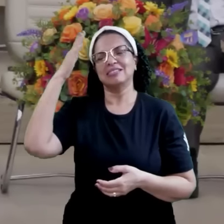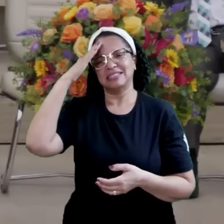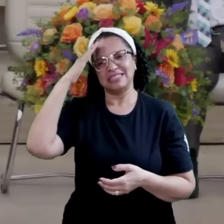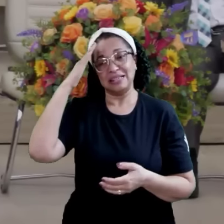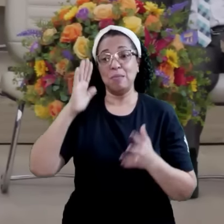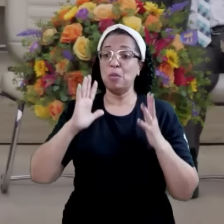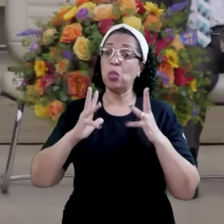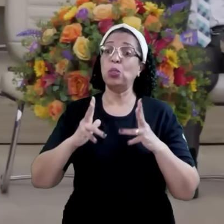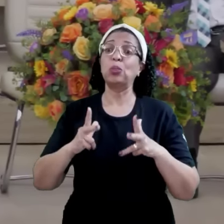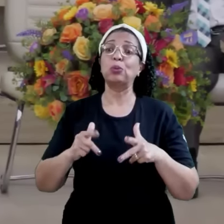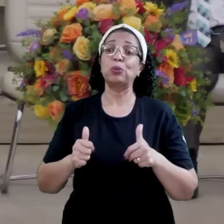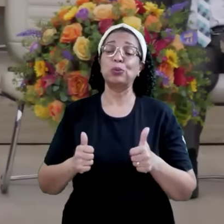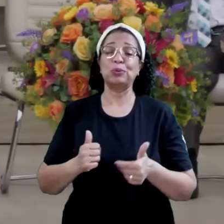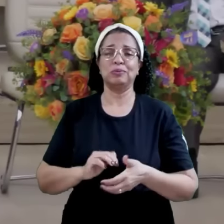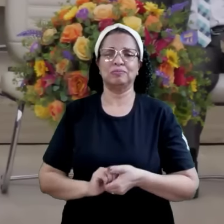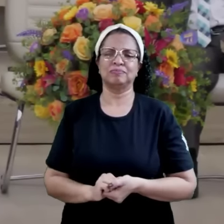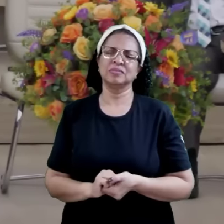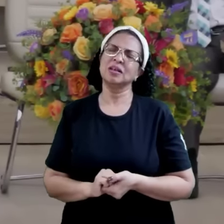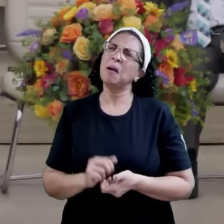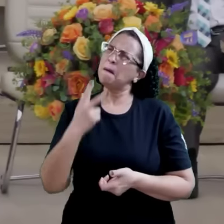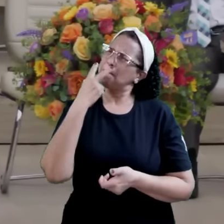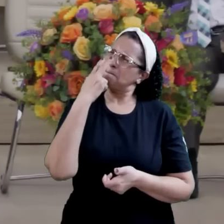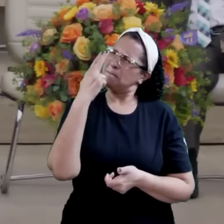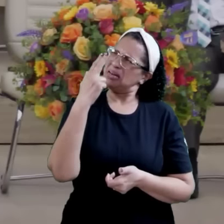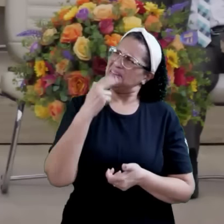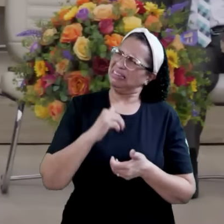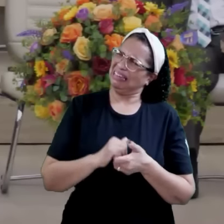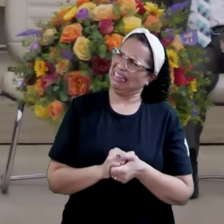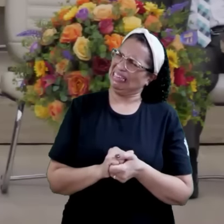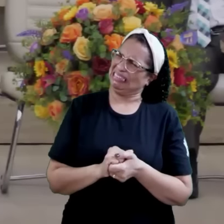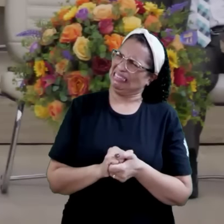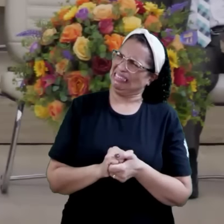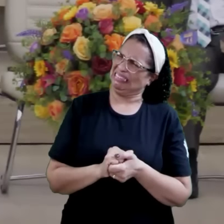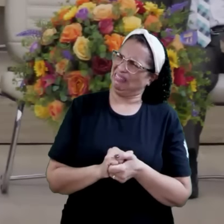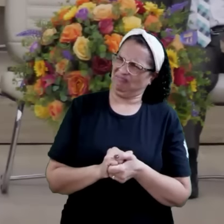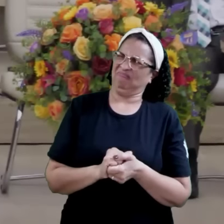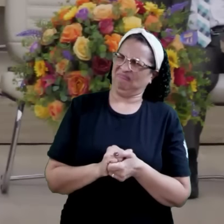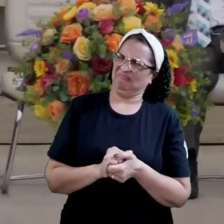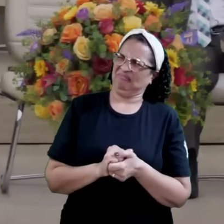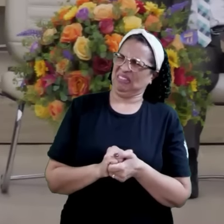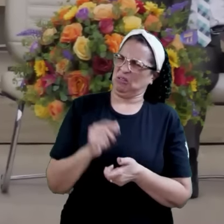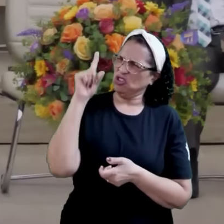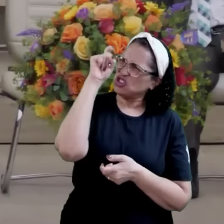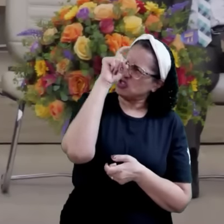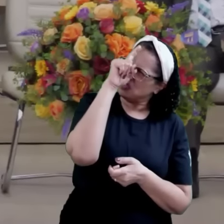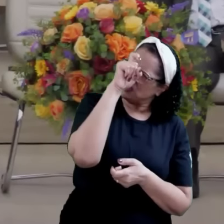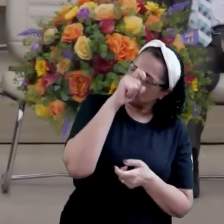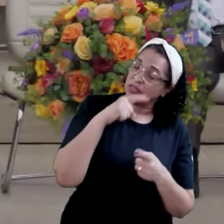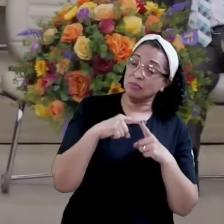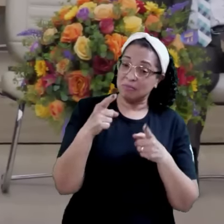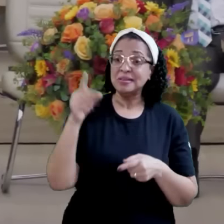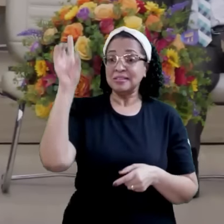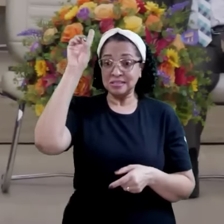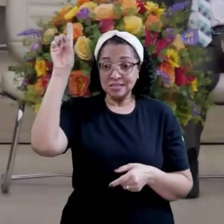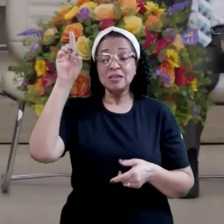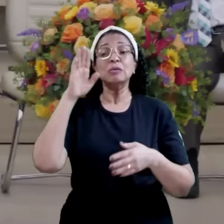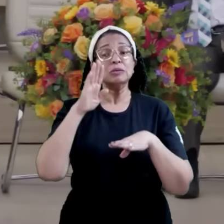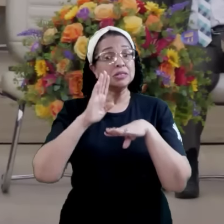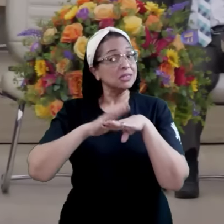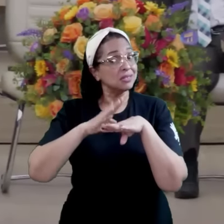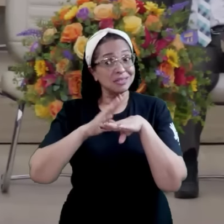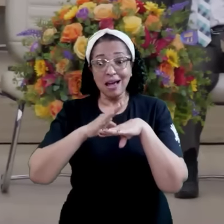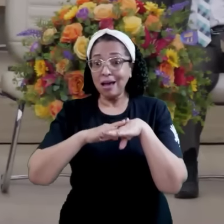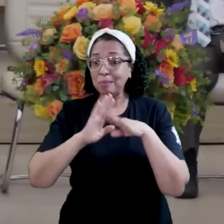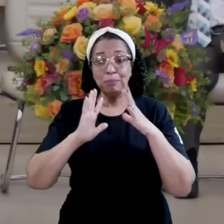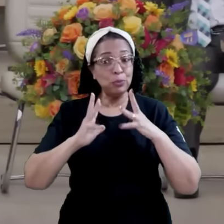catanda que ele diz assim pastor parece que Deus complica mas depois ele se explica Ele olhou para cima e chamou pelo nome Ô Zaqueu